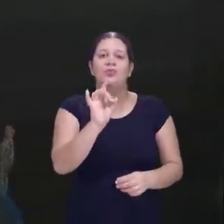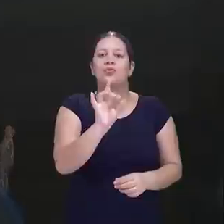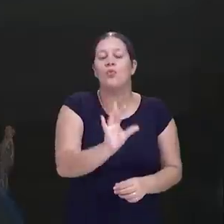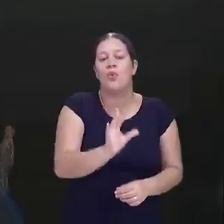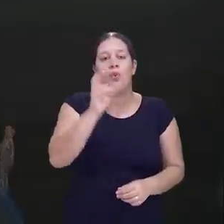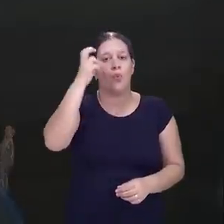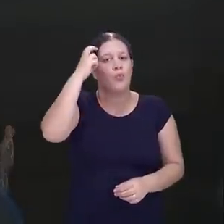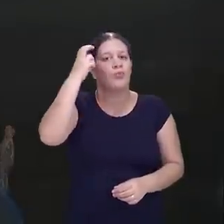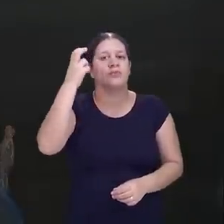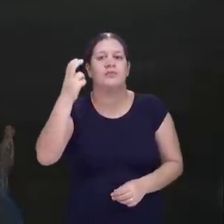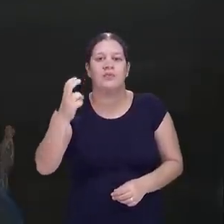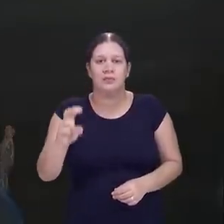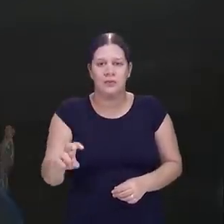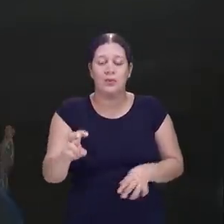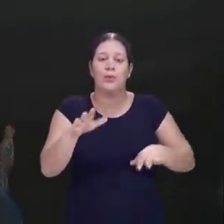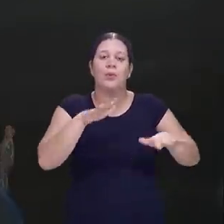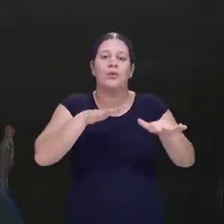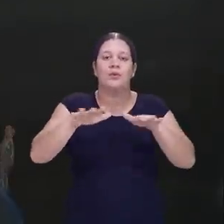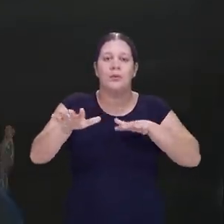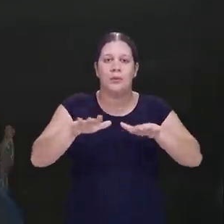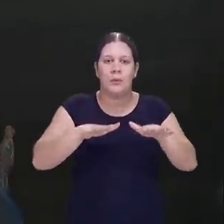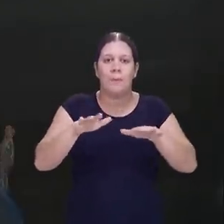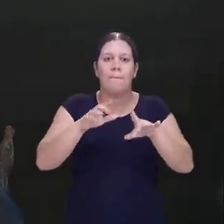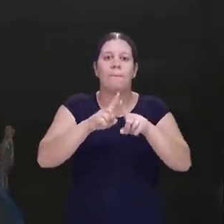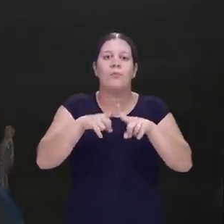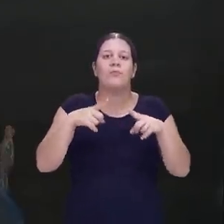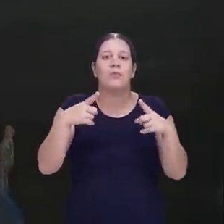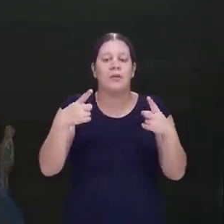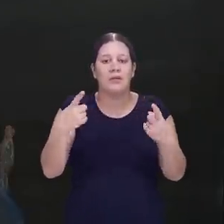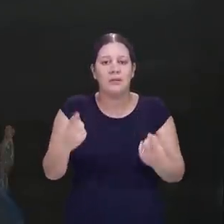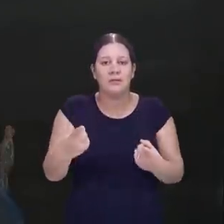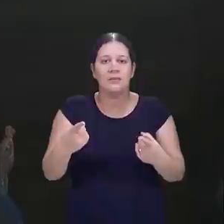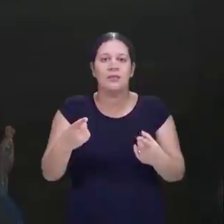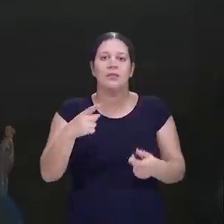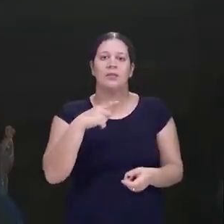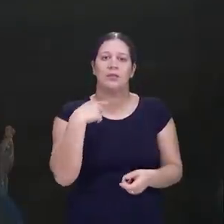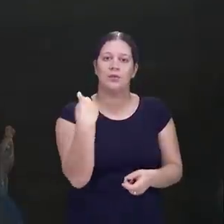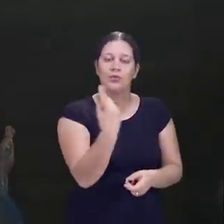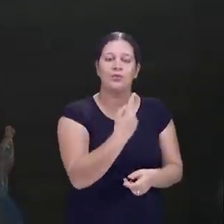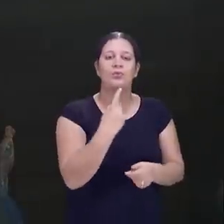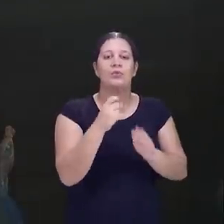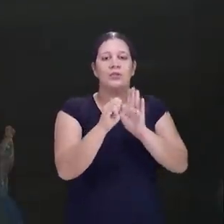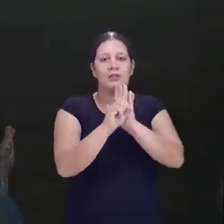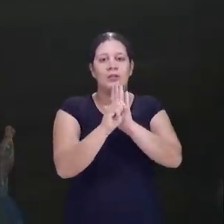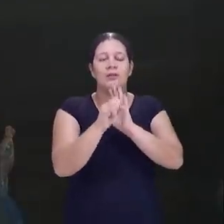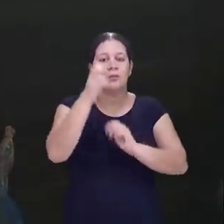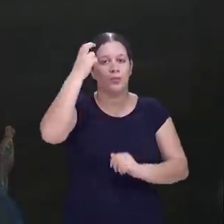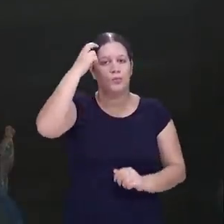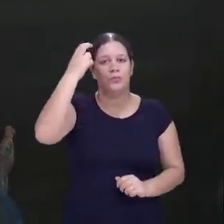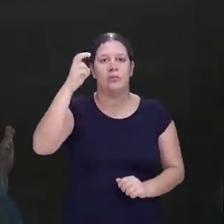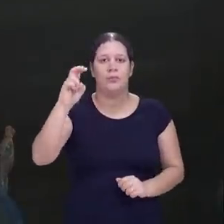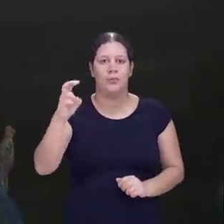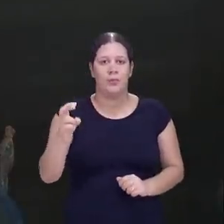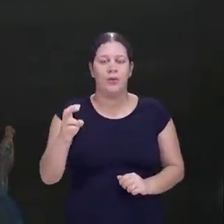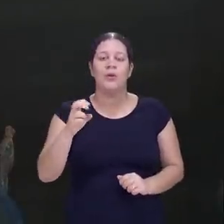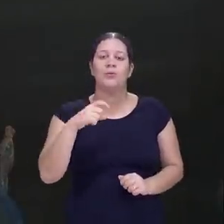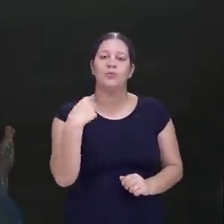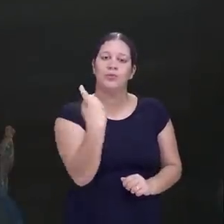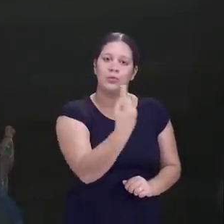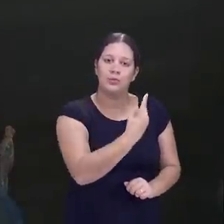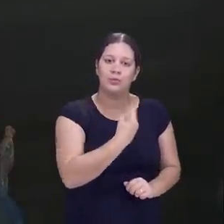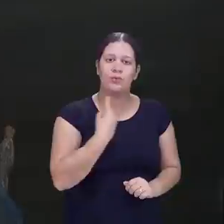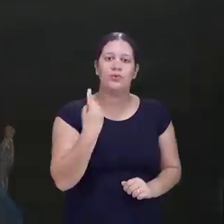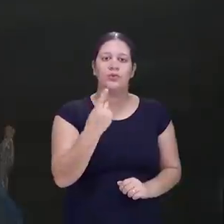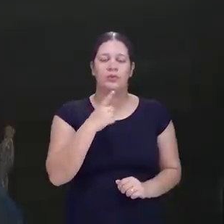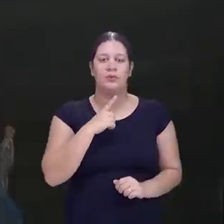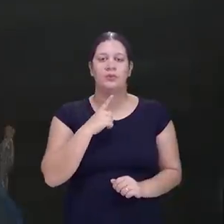que é simplesmente uma cultura, uma manifestação. Nós estamos chamando isso agora de identidade cultural.